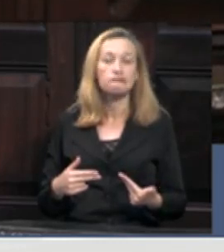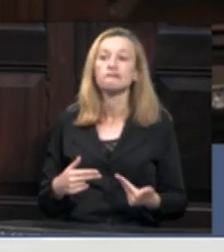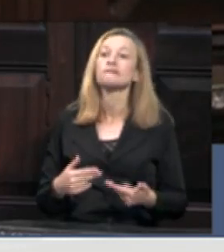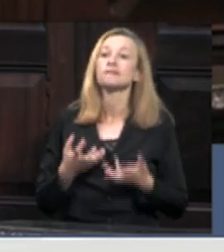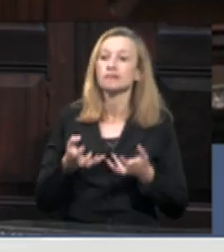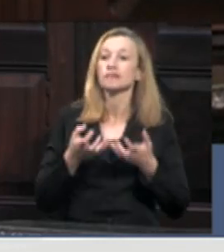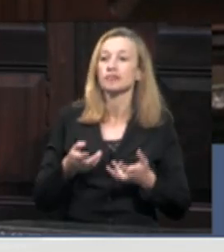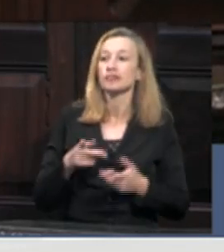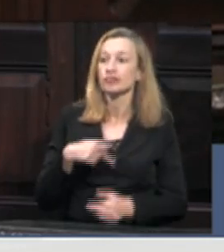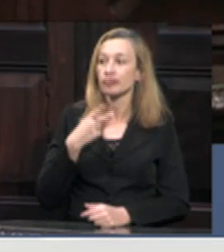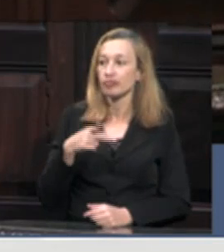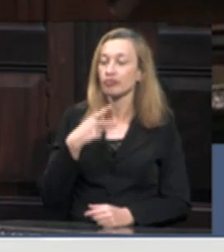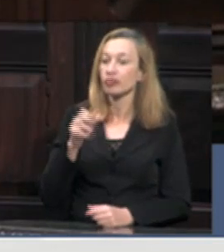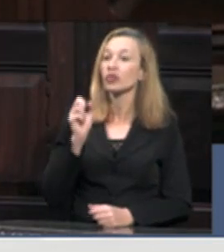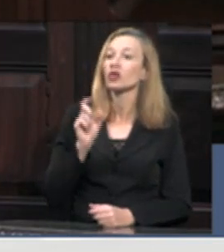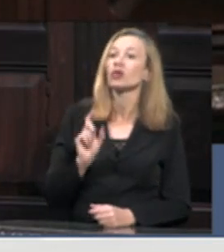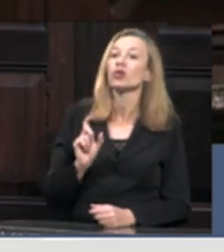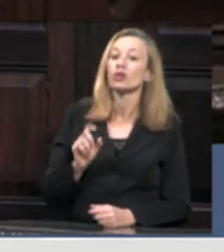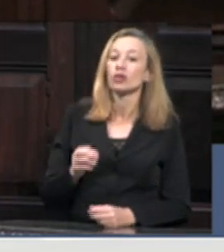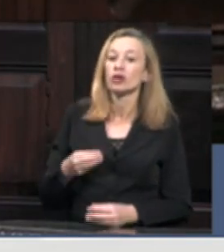como é que fica difícil.